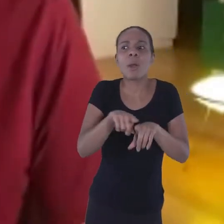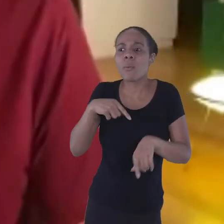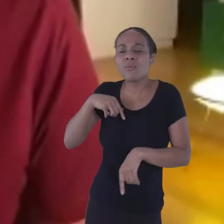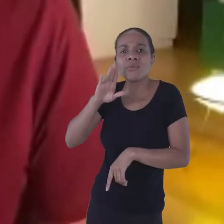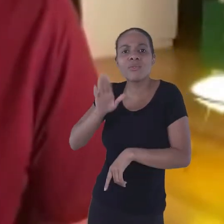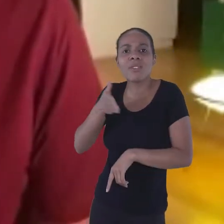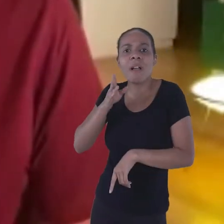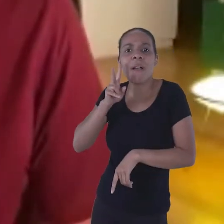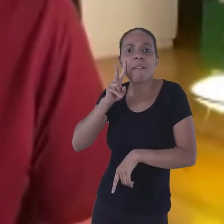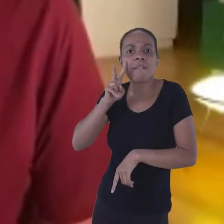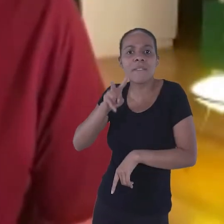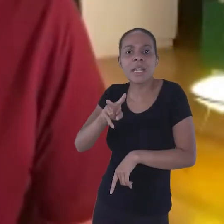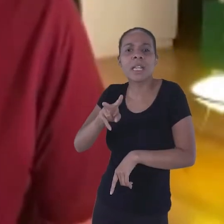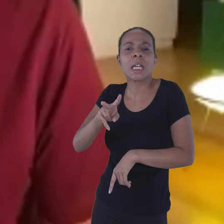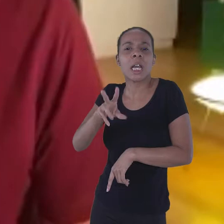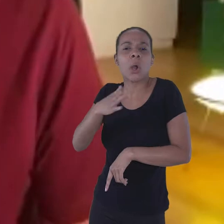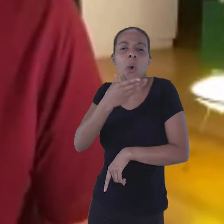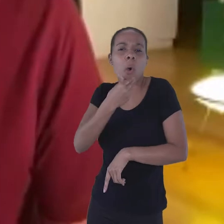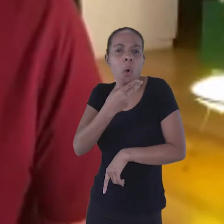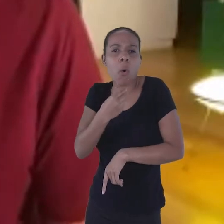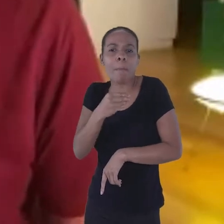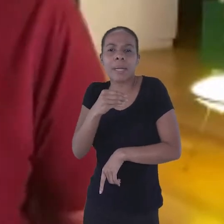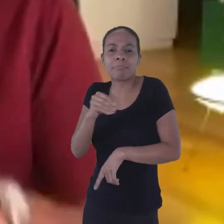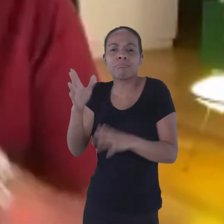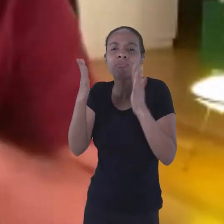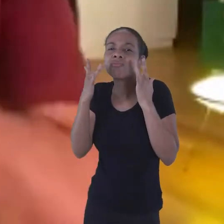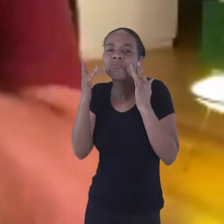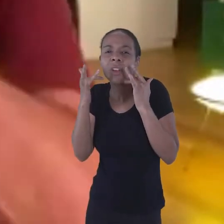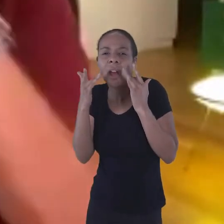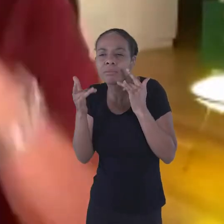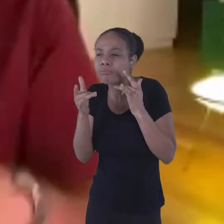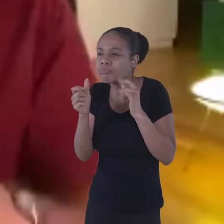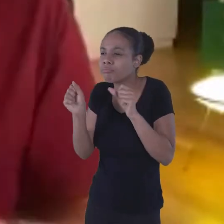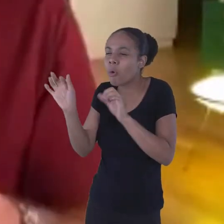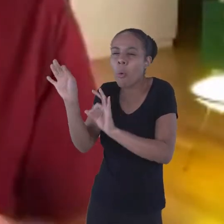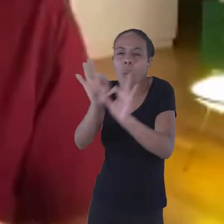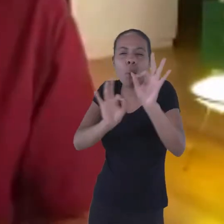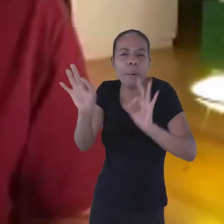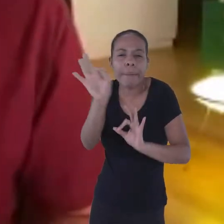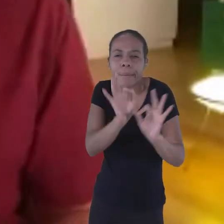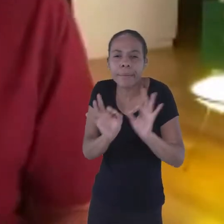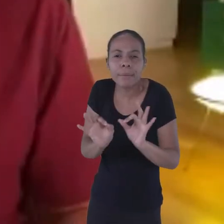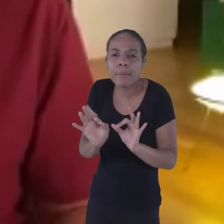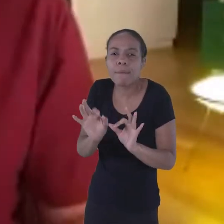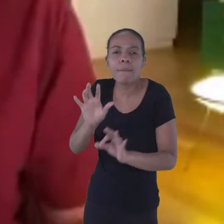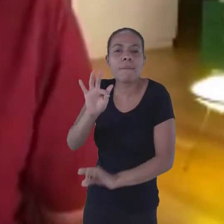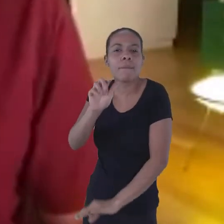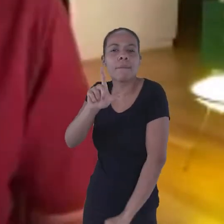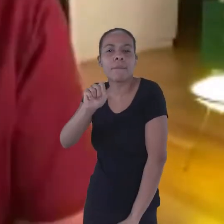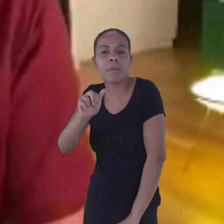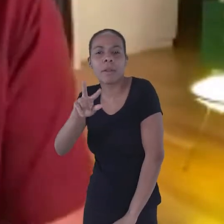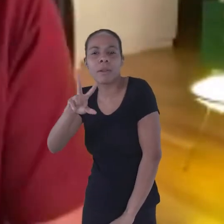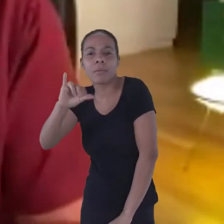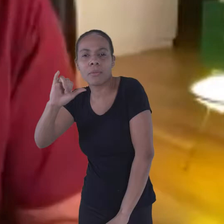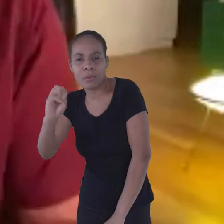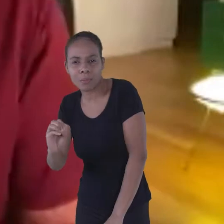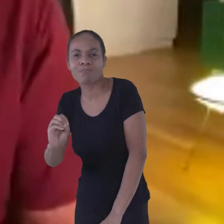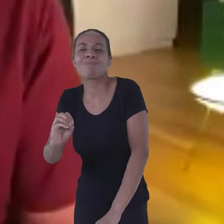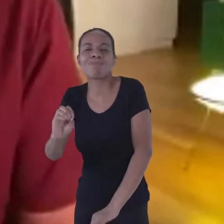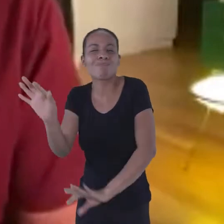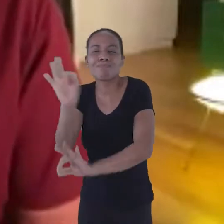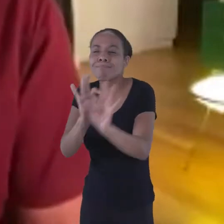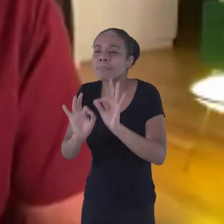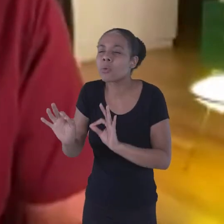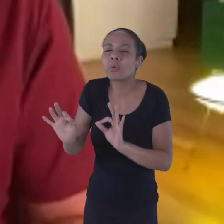2 peças dele que ele escreveu, dirigiu um cenário, sensacional. Né? Miguel Falabella também